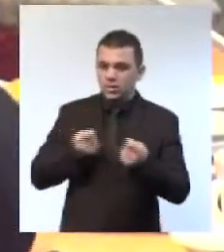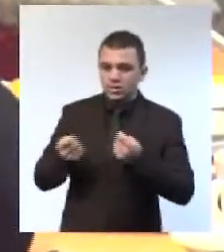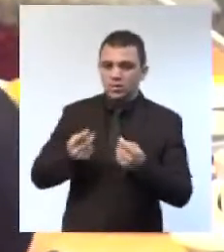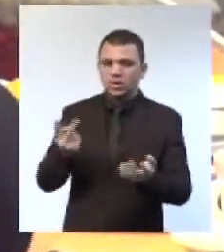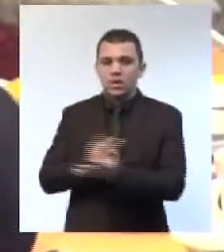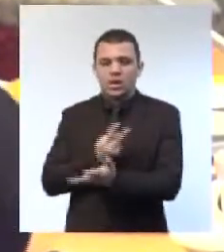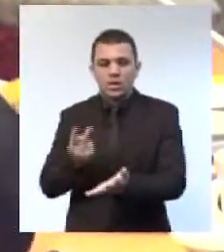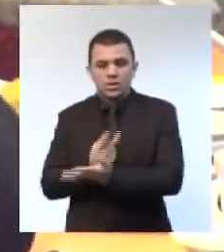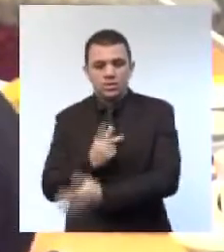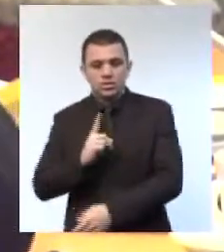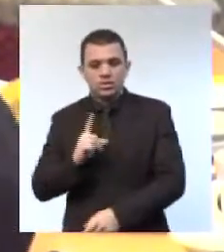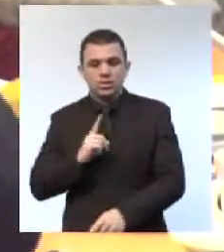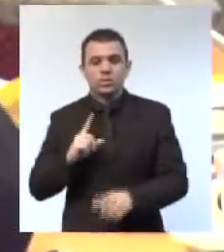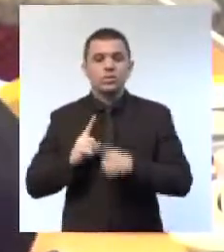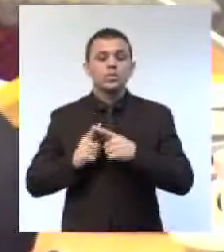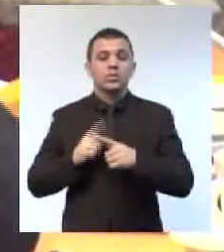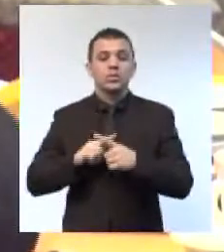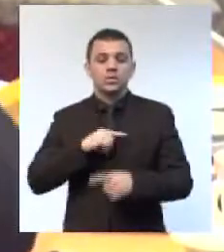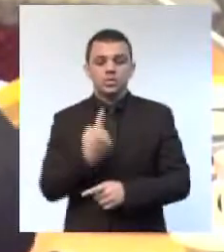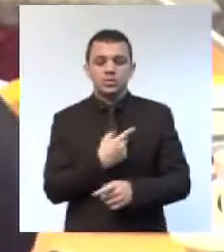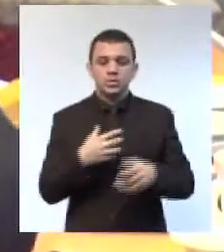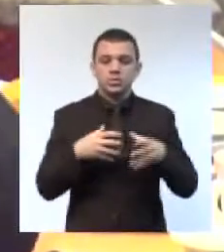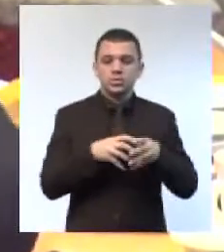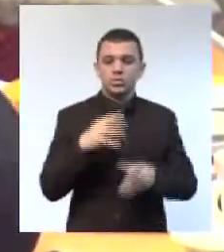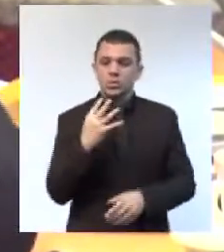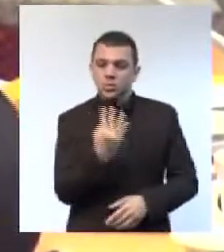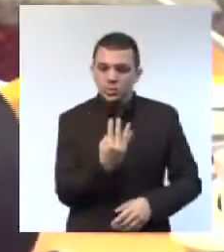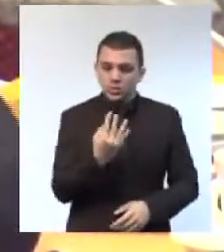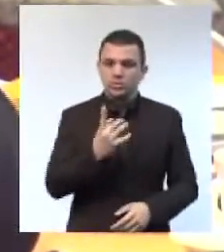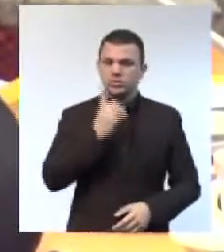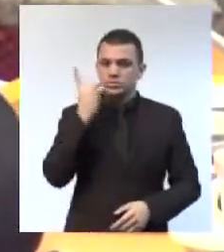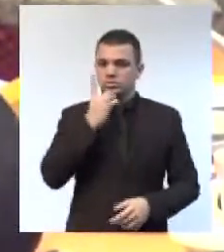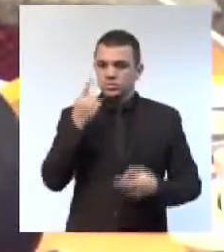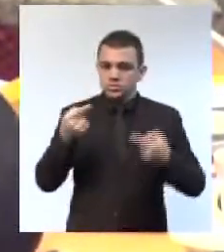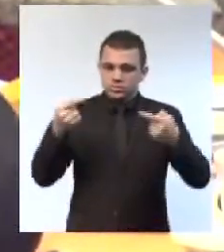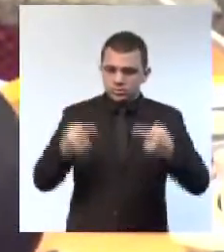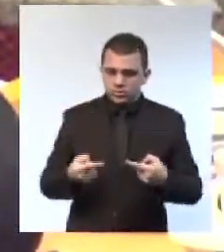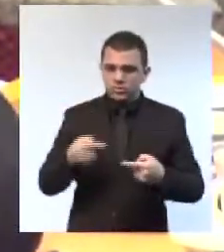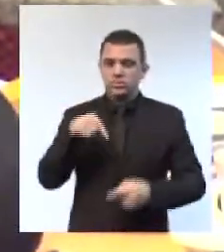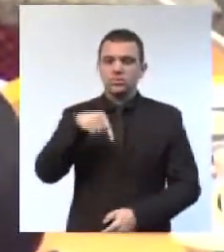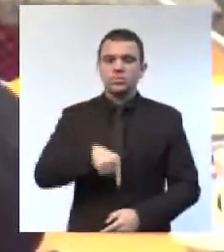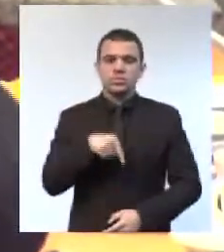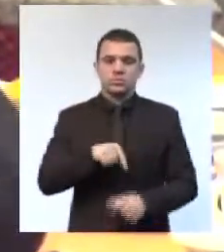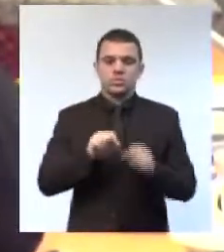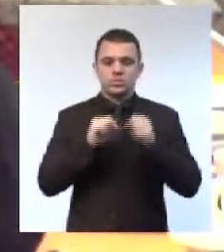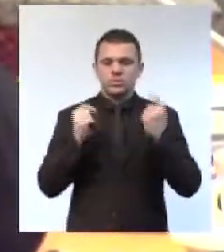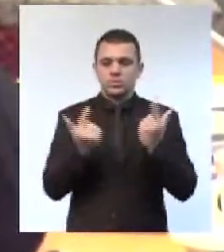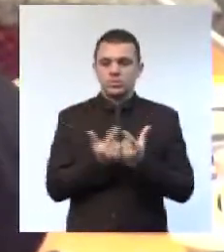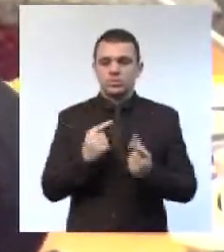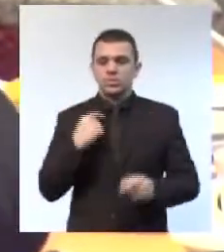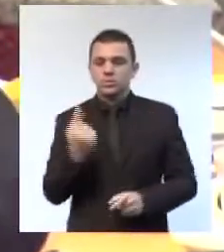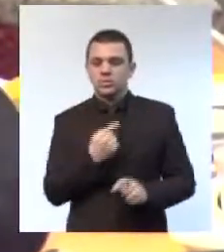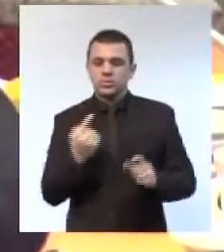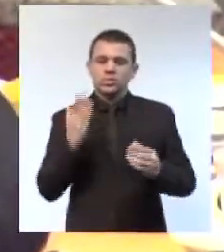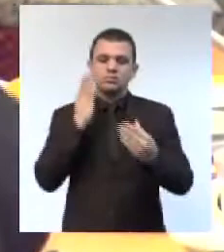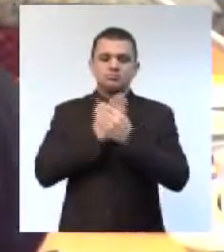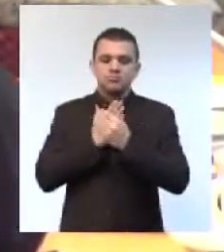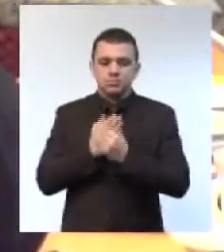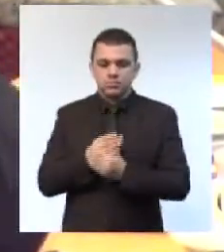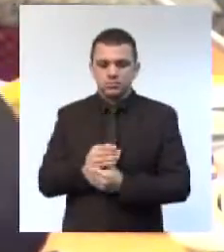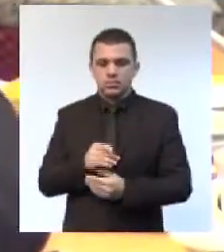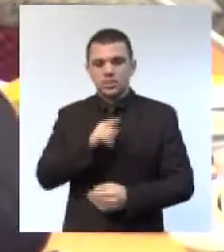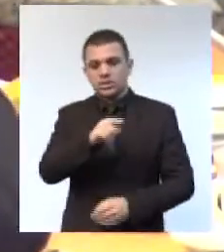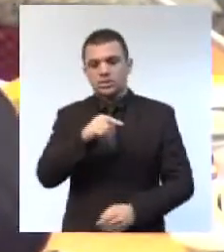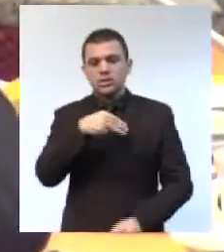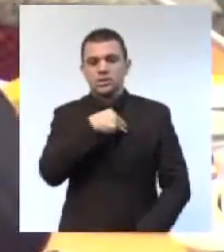da oposição, os 4 únicos deputados de oposição aqui nesta casa, fizemos uma representação no